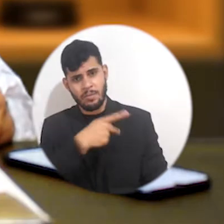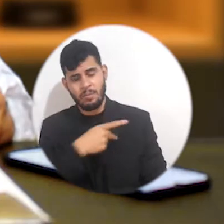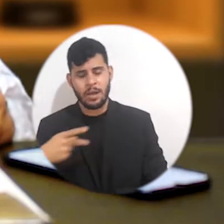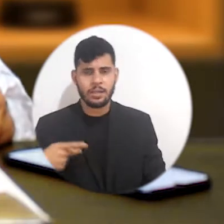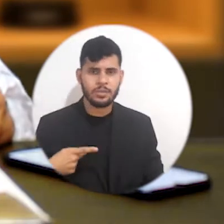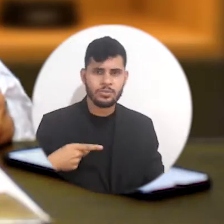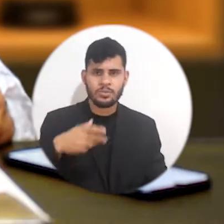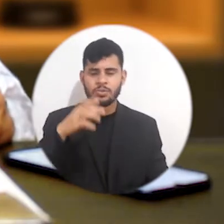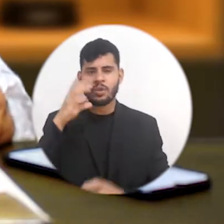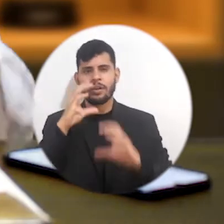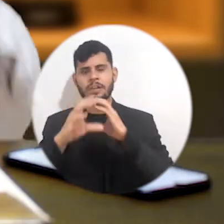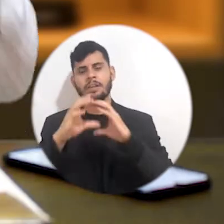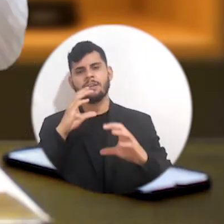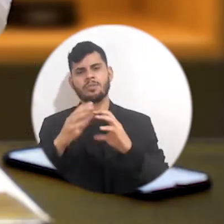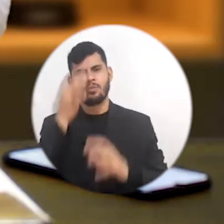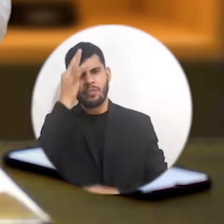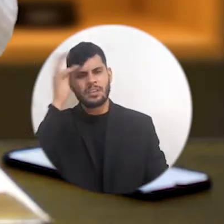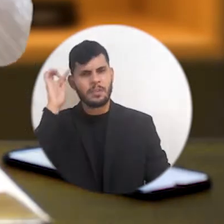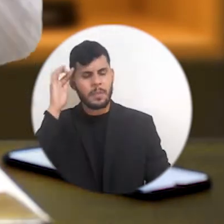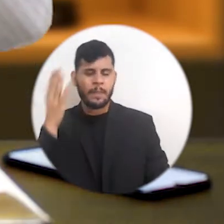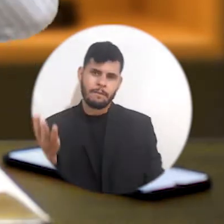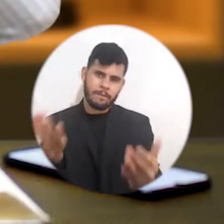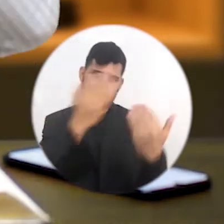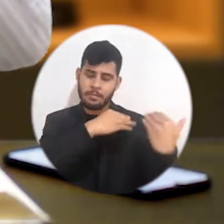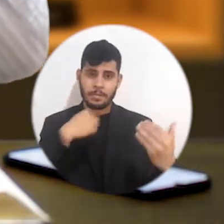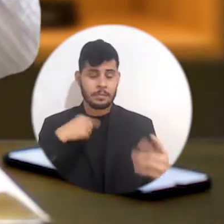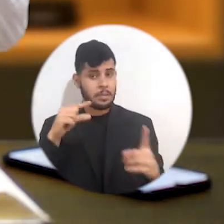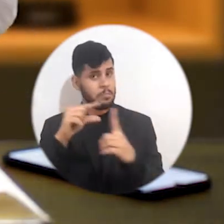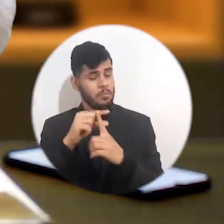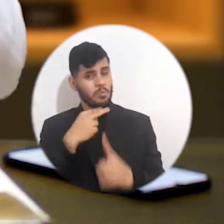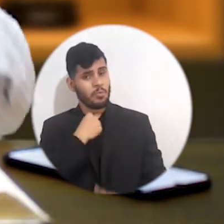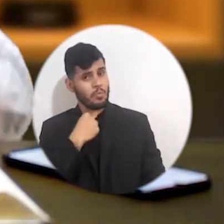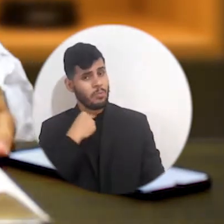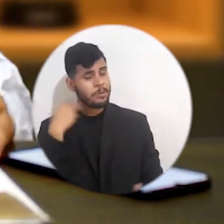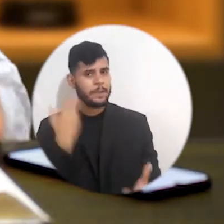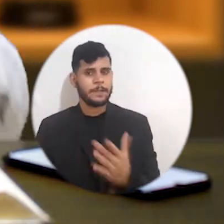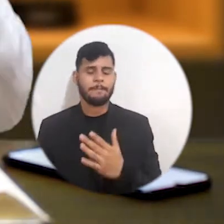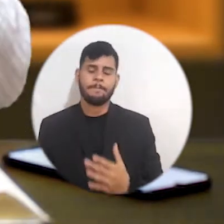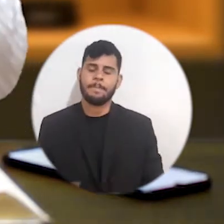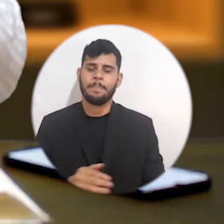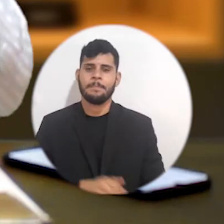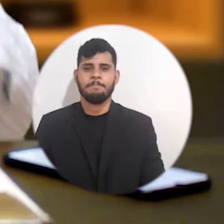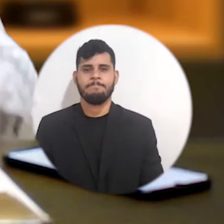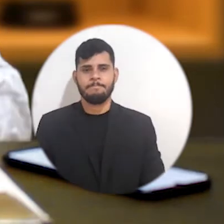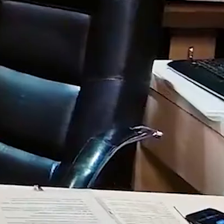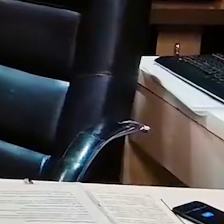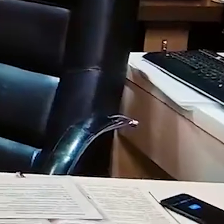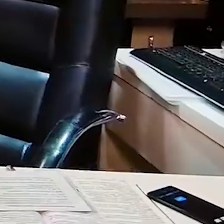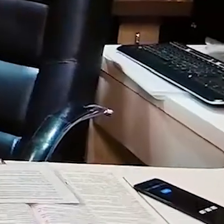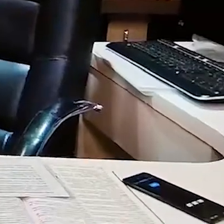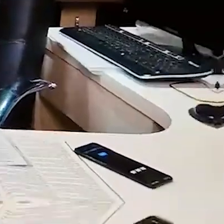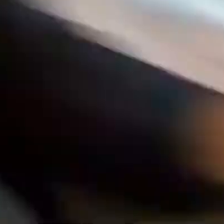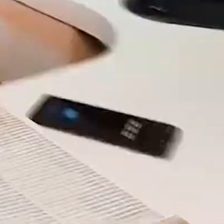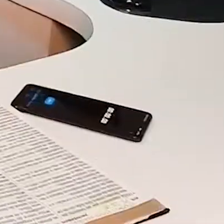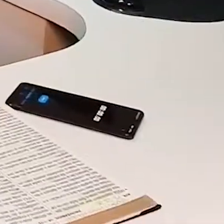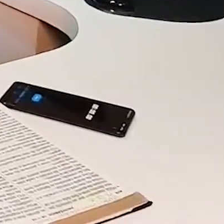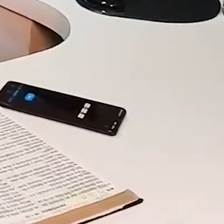cantor Fernandes Lima. Vem comigo, porque essa palavra você não pode perder.